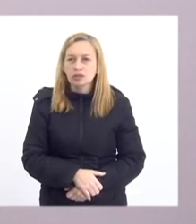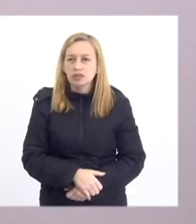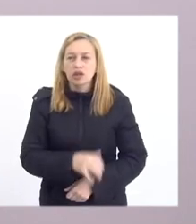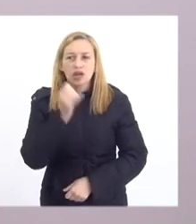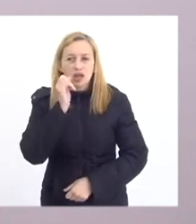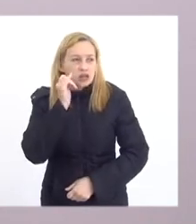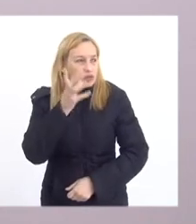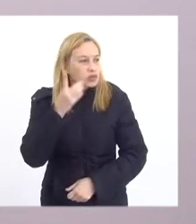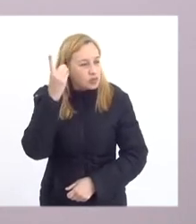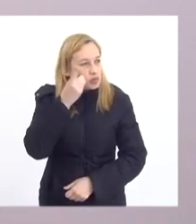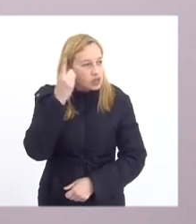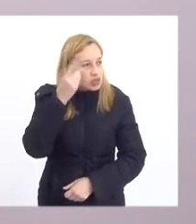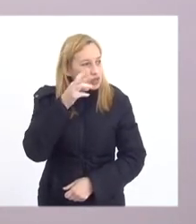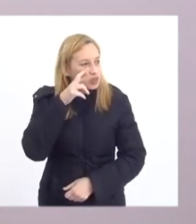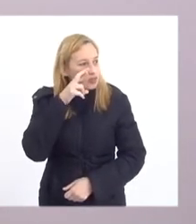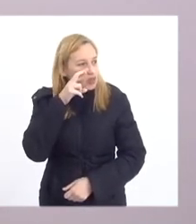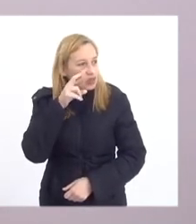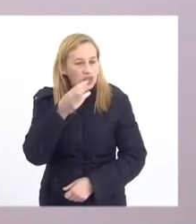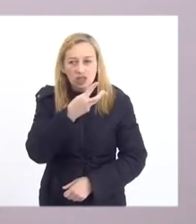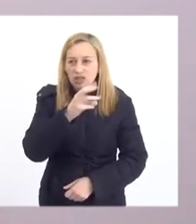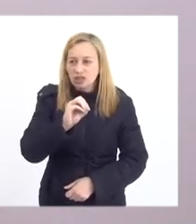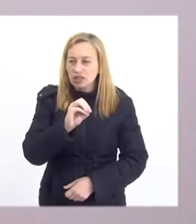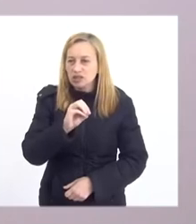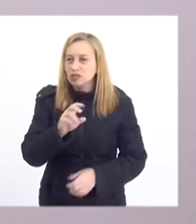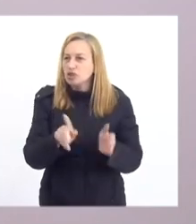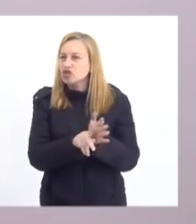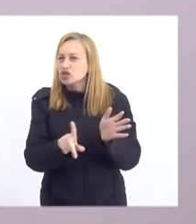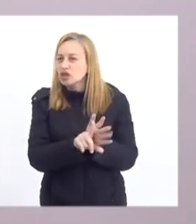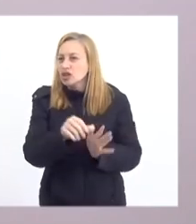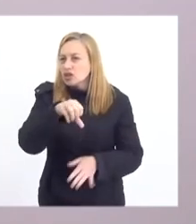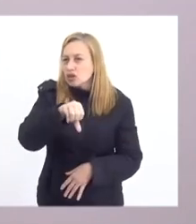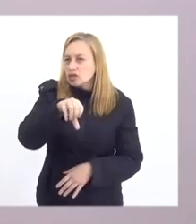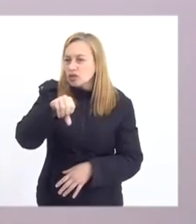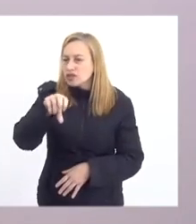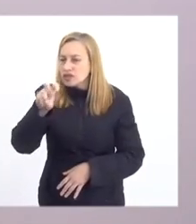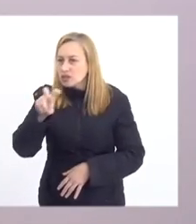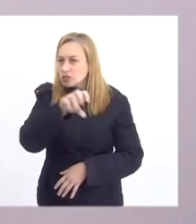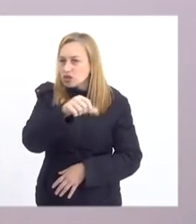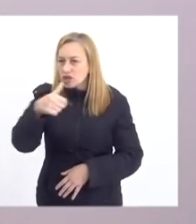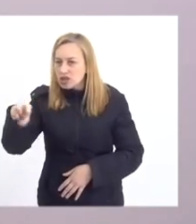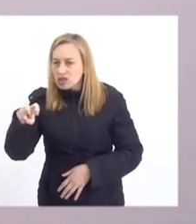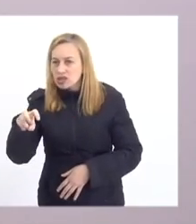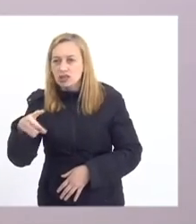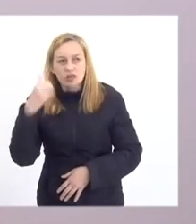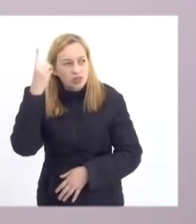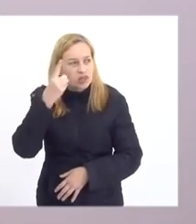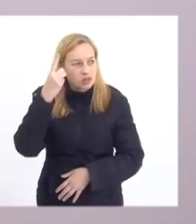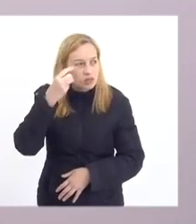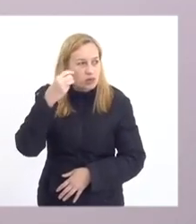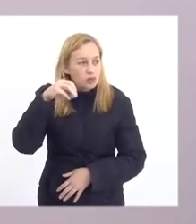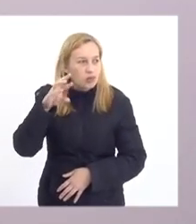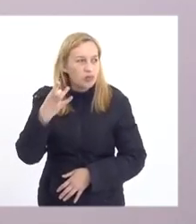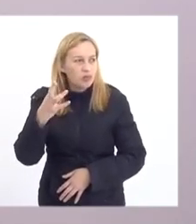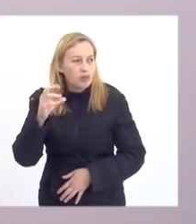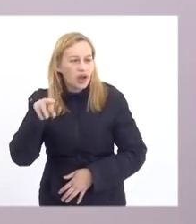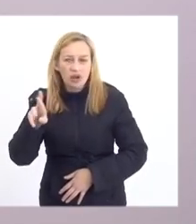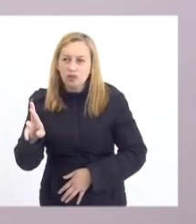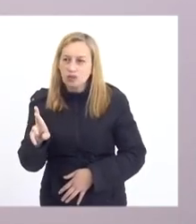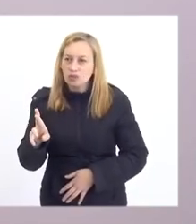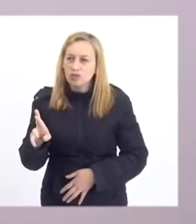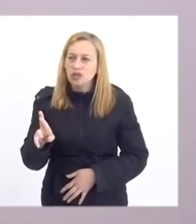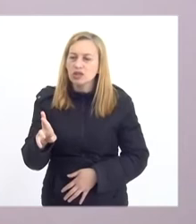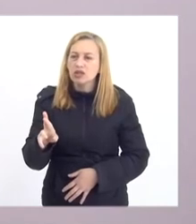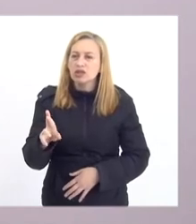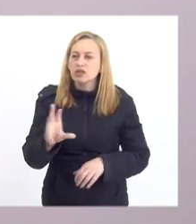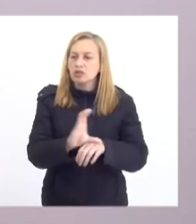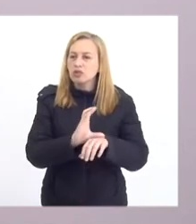Relator deputado Rosenberg Reis, 30. Projeto de lei 995/2015, autoria deputado Marcos Miller, parecer pela